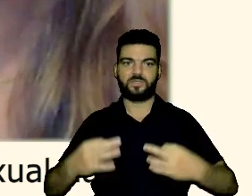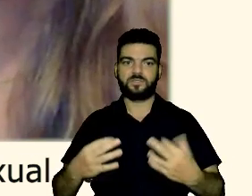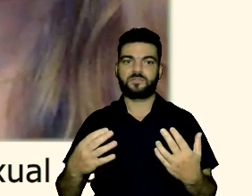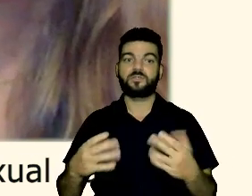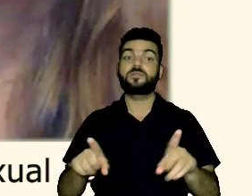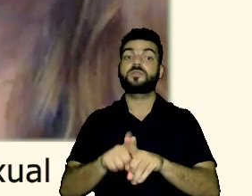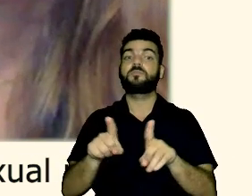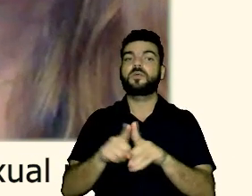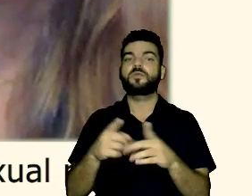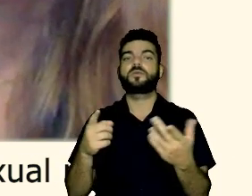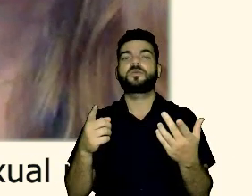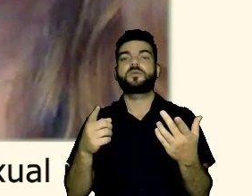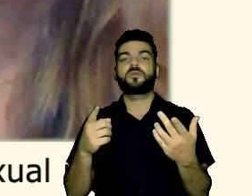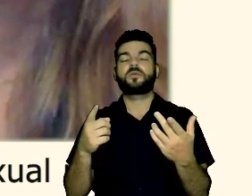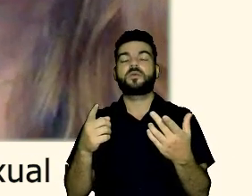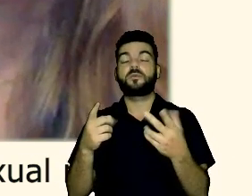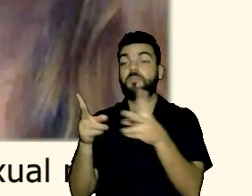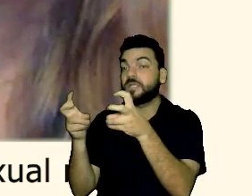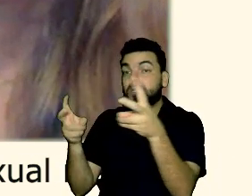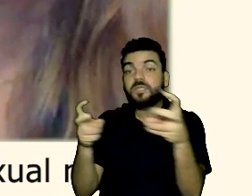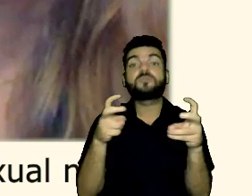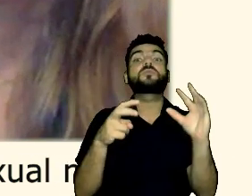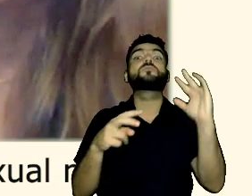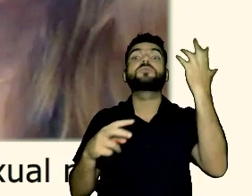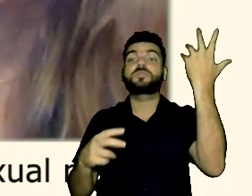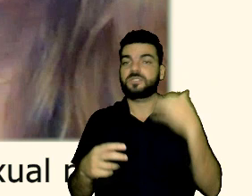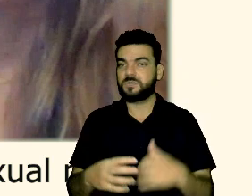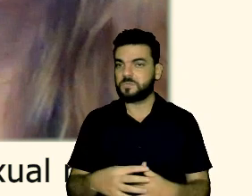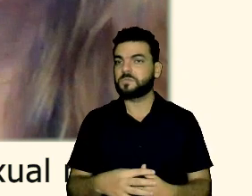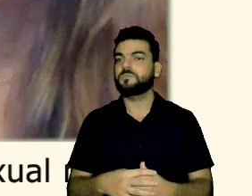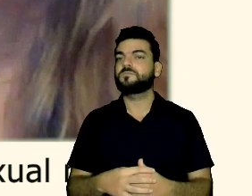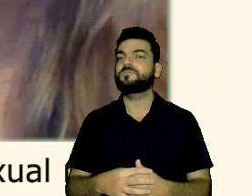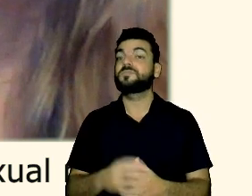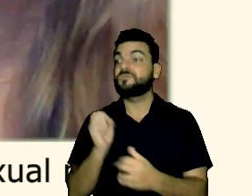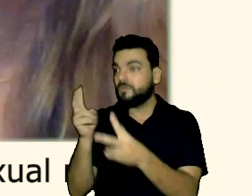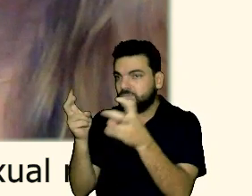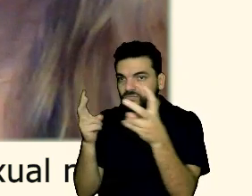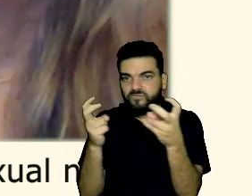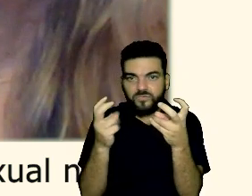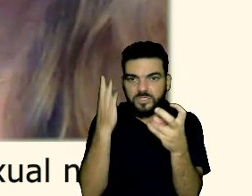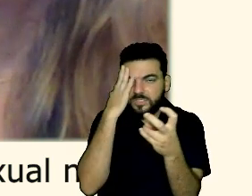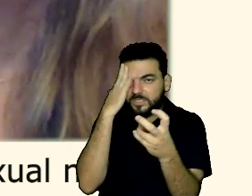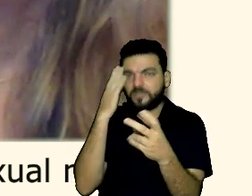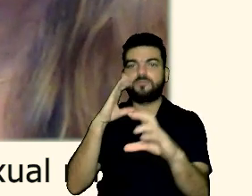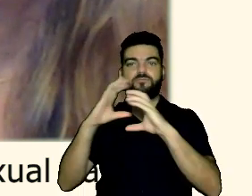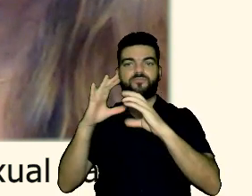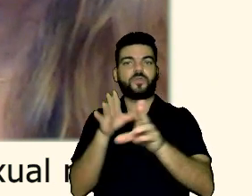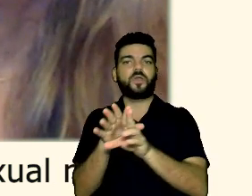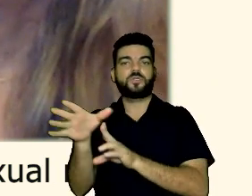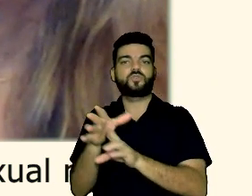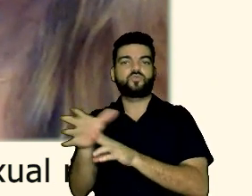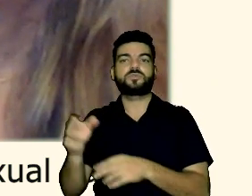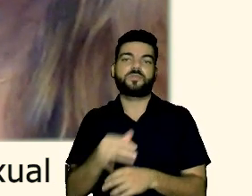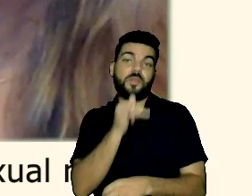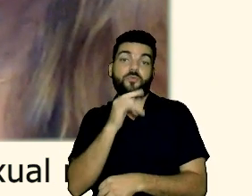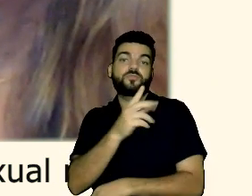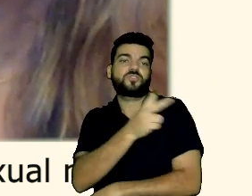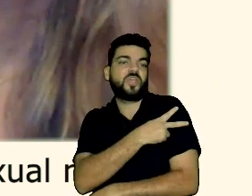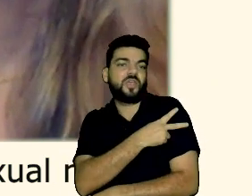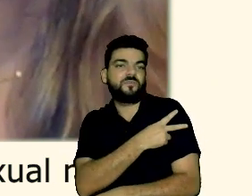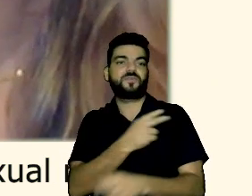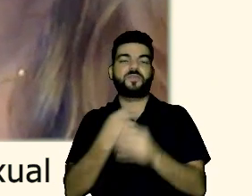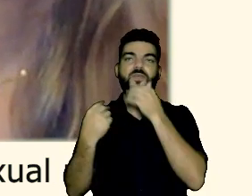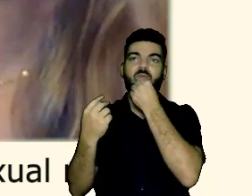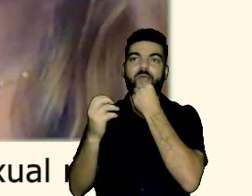da comunicação, a observação, porque observar também é comunicar. O que, que eu quero dizer com